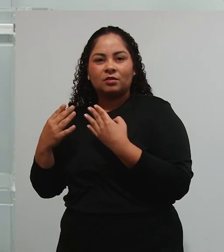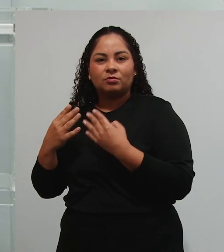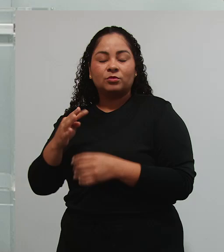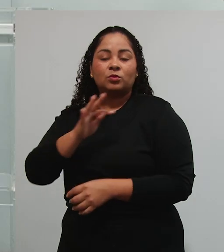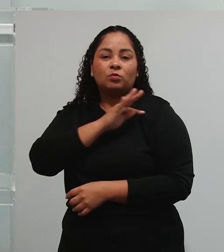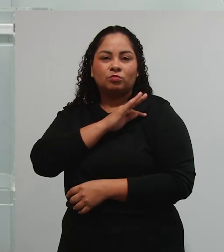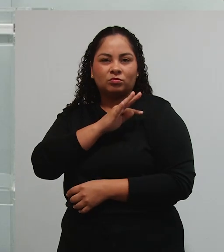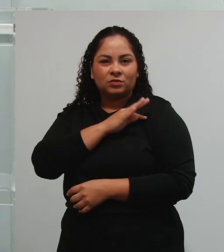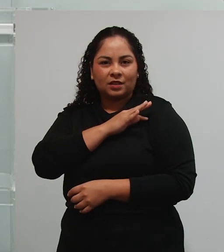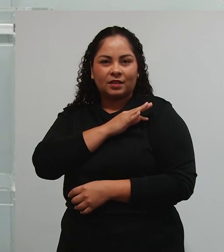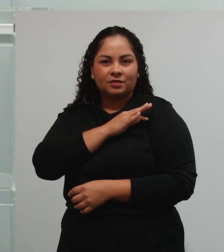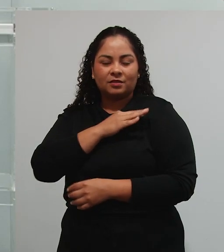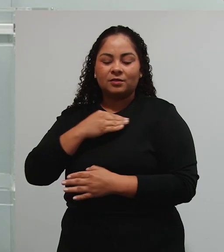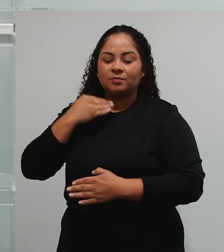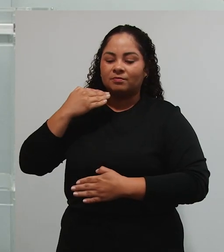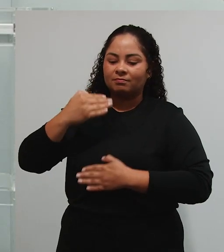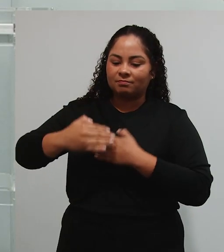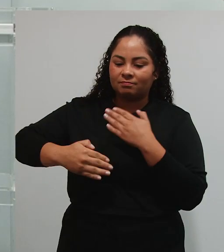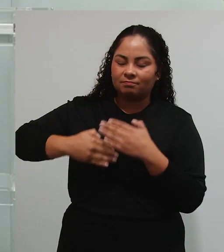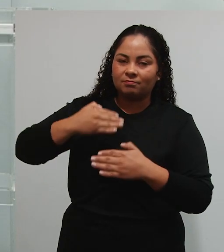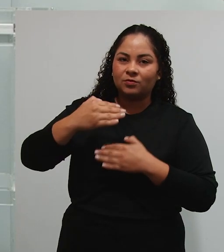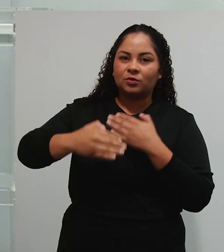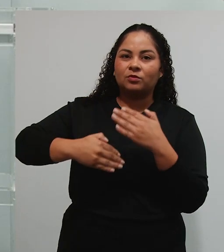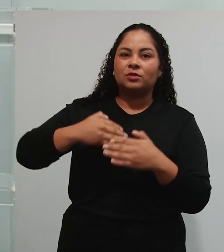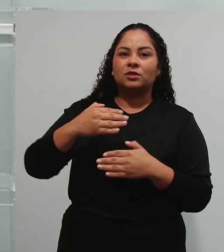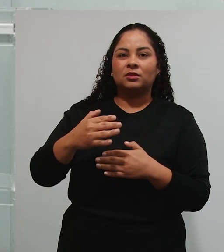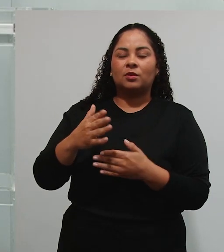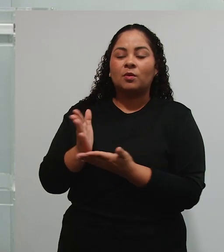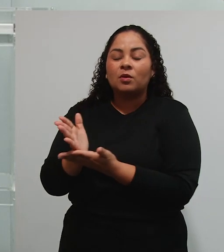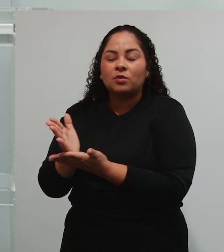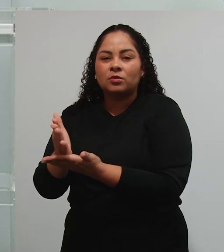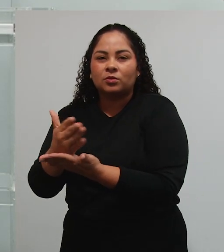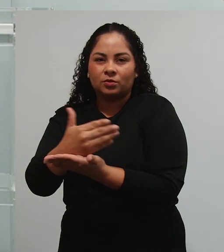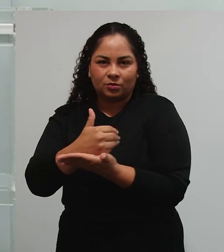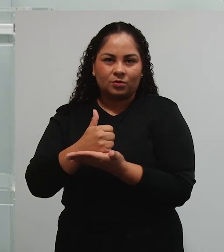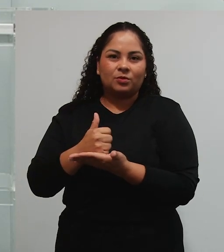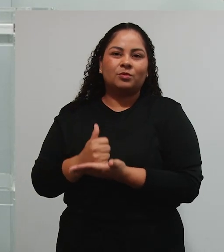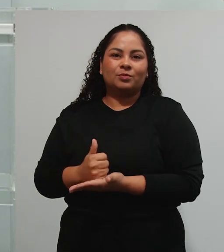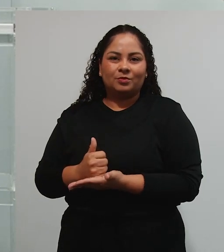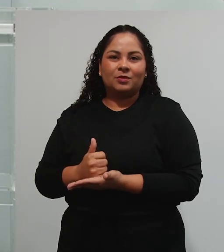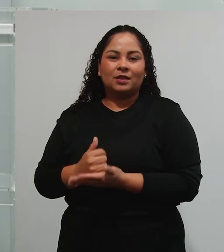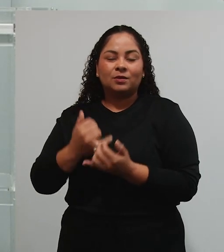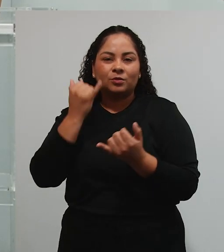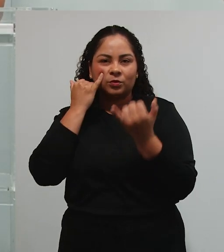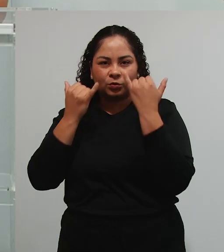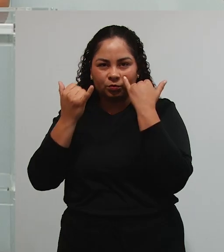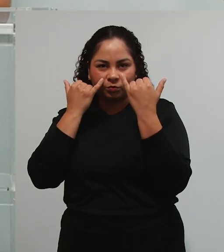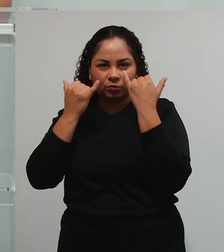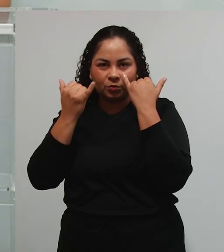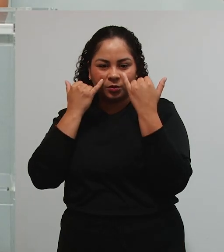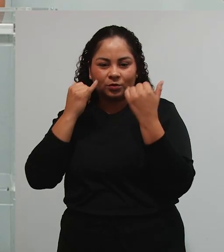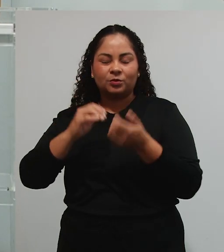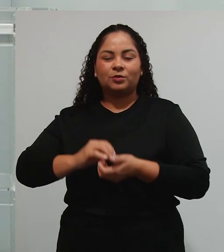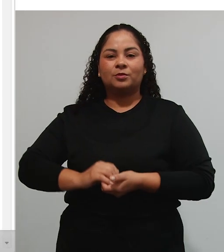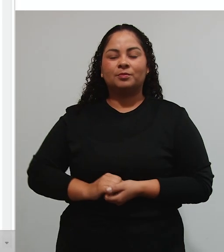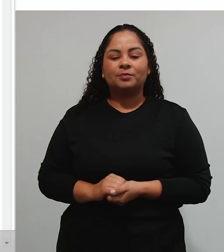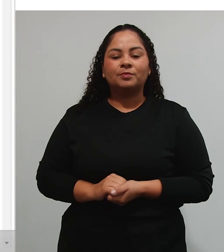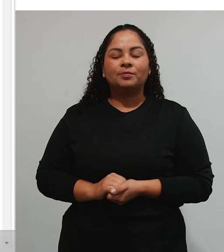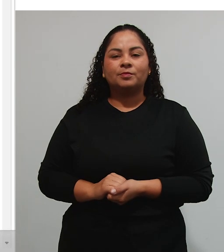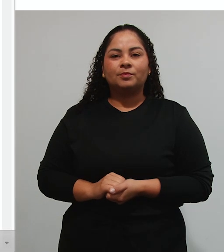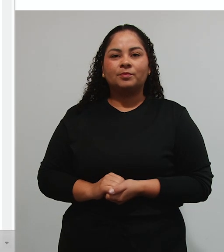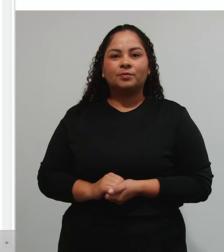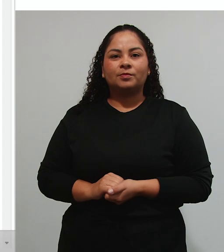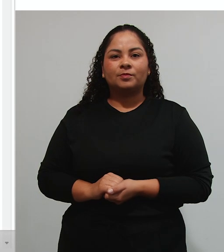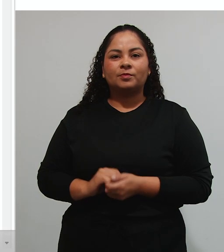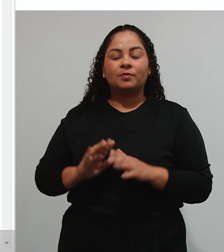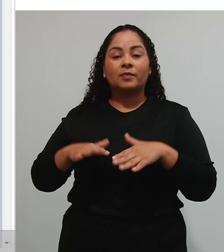de obtenção de construção de dados. E a gente vai trabalhar alguns desses elementos. Acompanhe aqui com a nossa tela interativa.